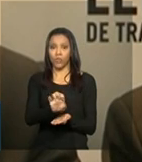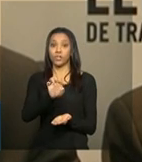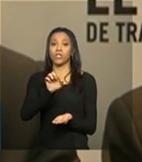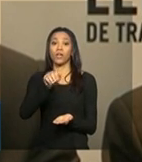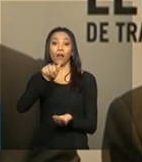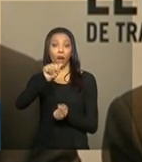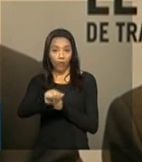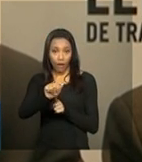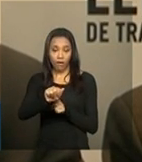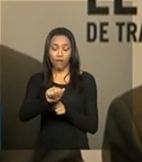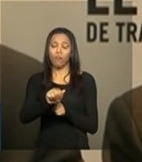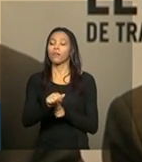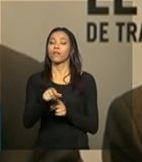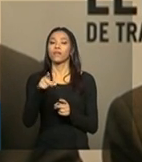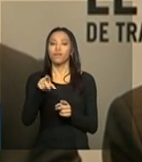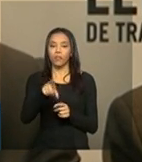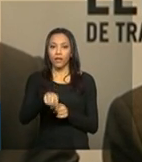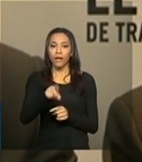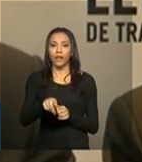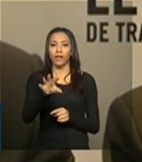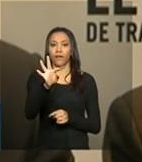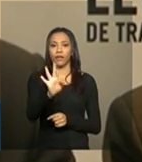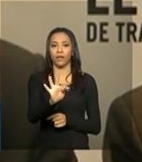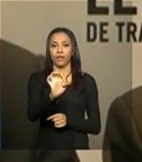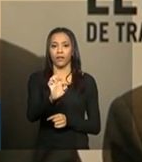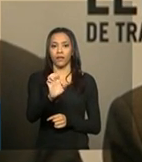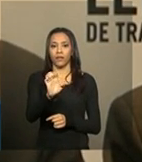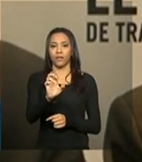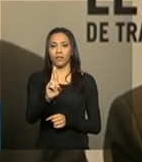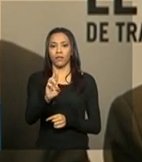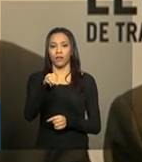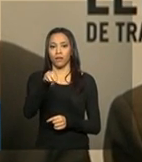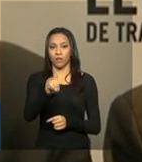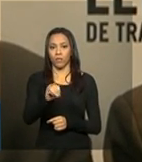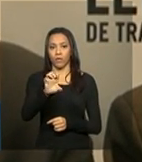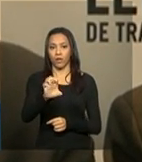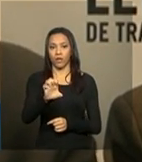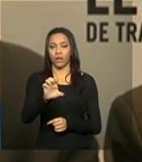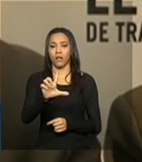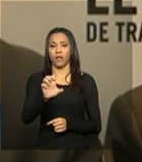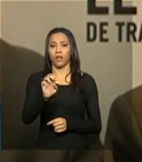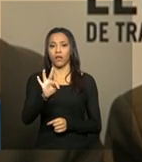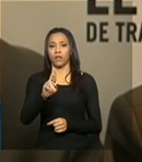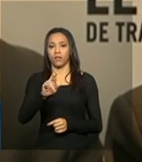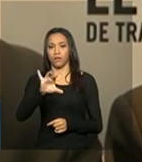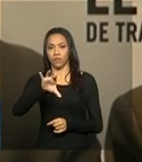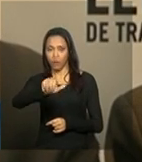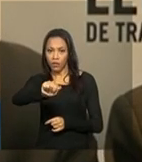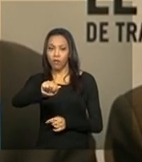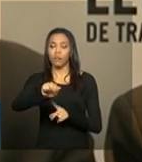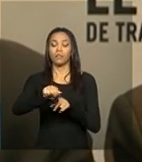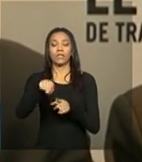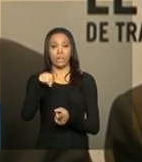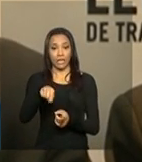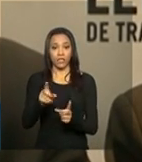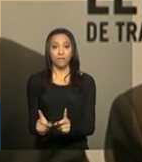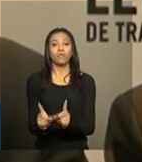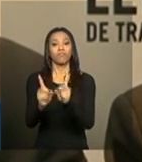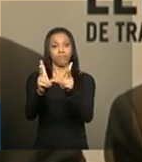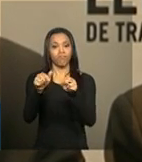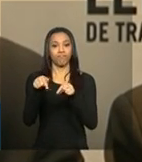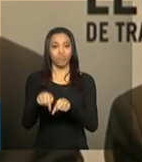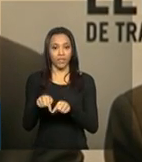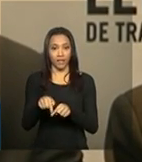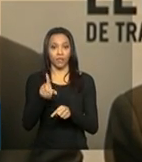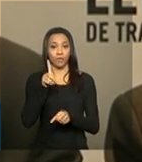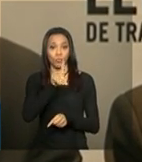oriunda de usinas termoelétricas. Então foi uma grande vitória esse lote A ter sido licitado no